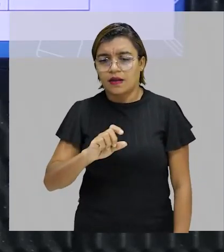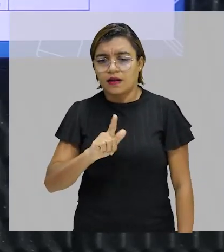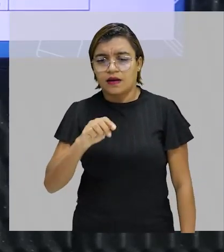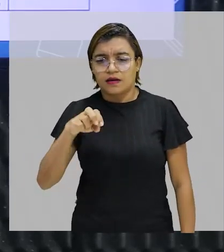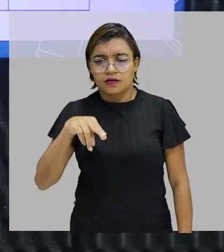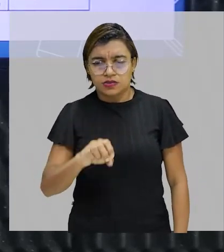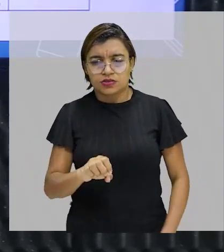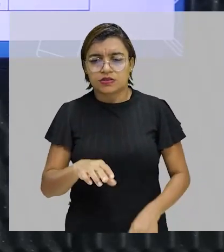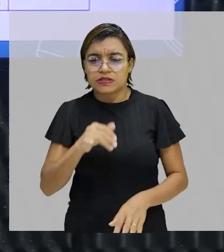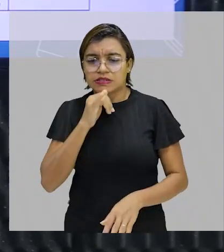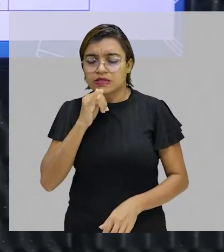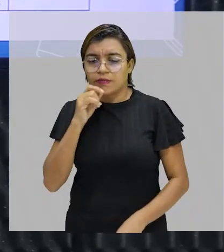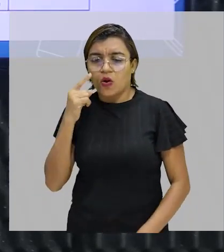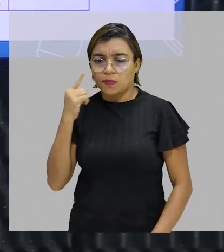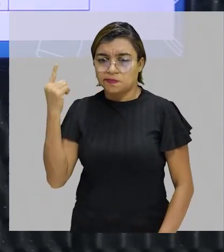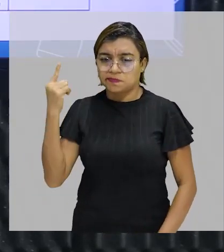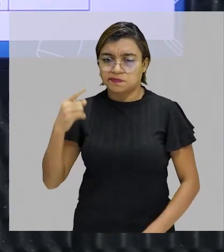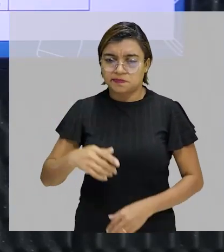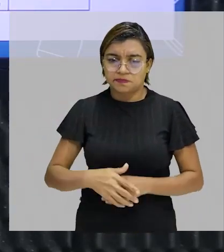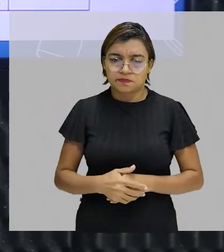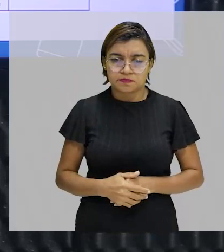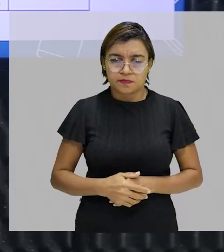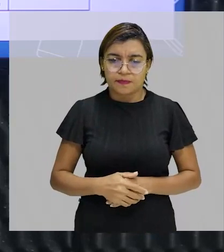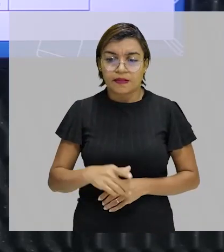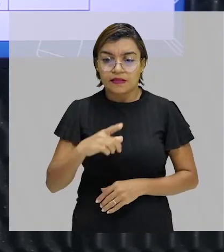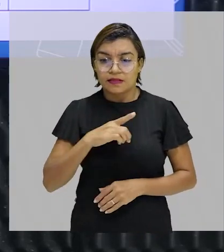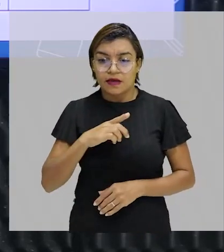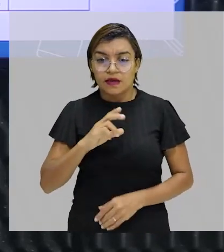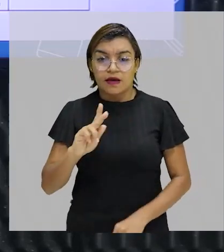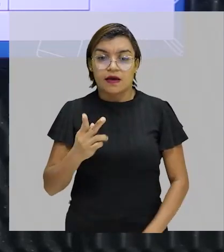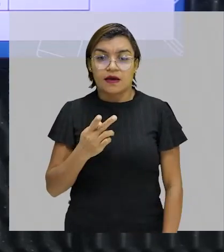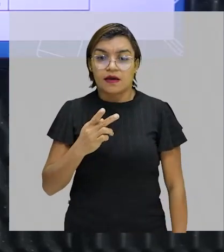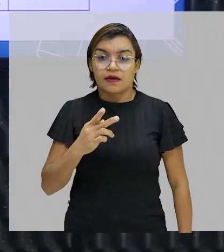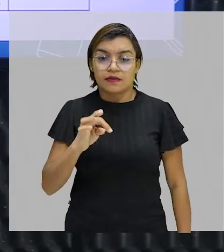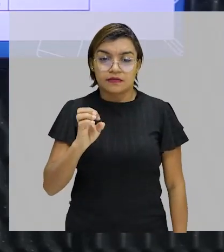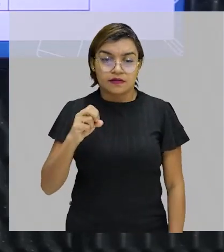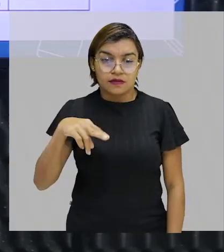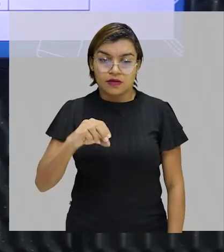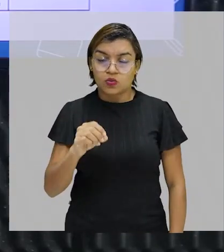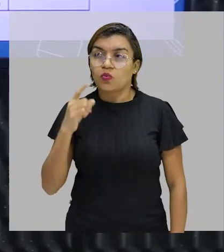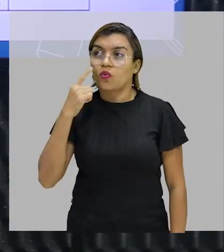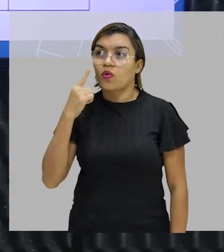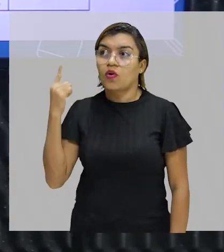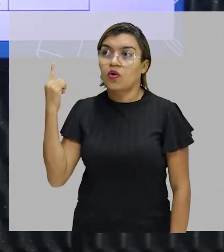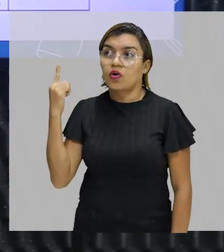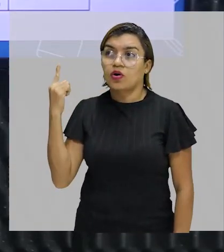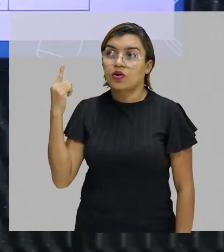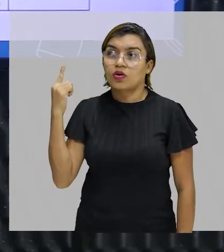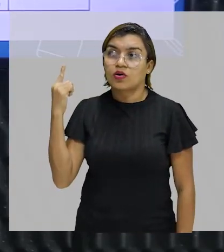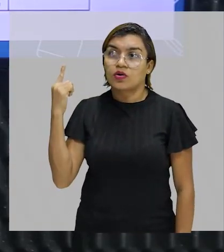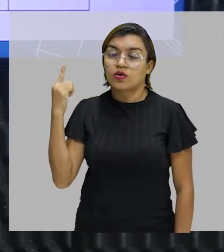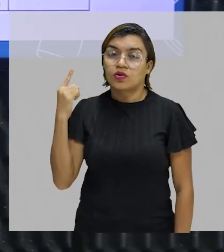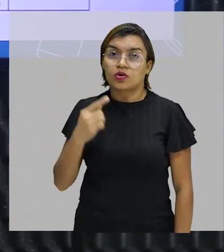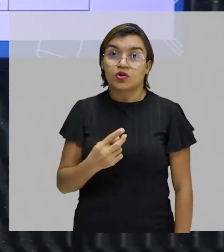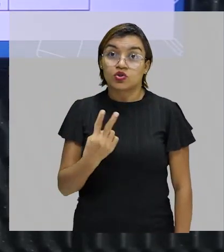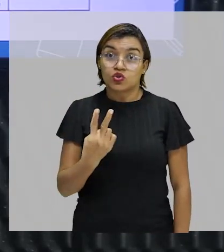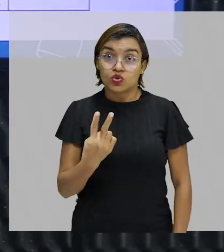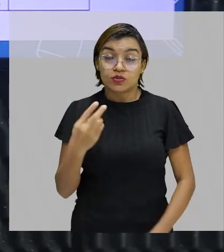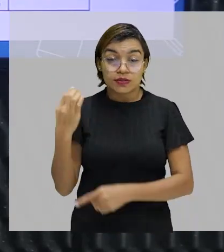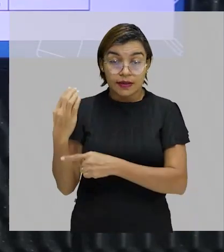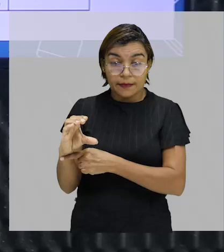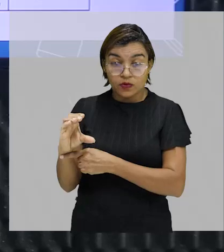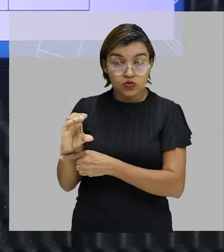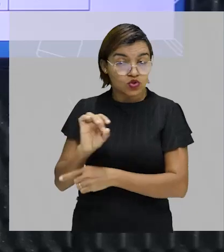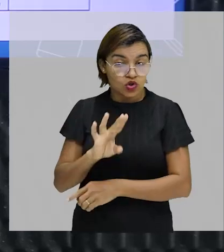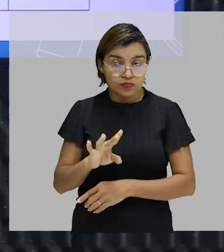polietileno, etileno, né? Eu tenho o eteno, por isso aqui, ó, o eteno, ó, somente 2 carbonos.